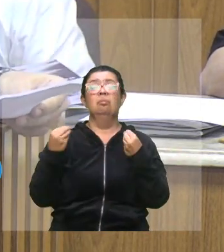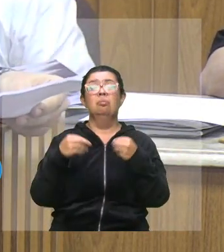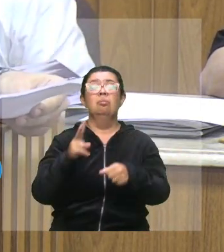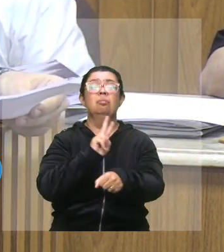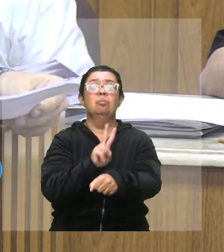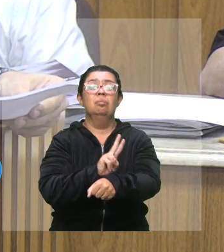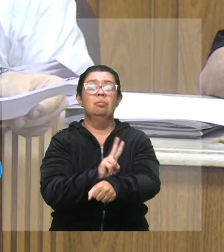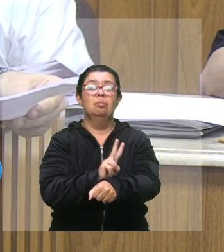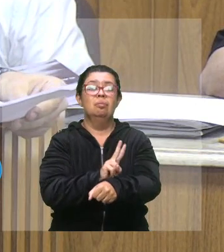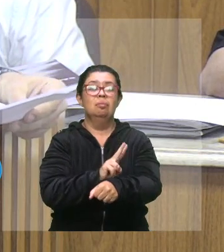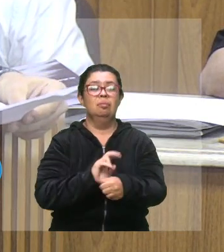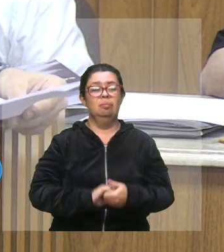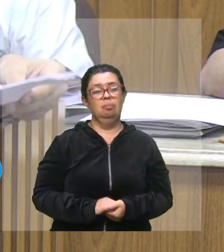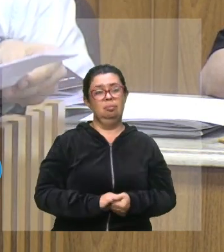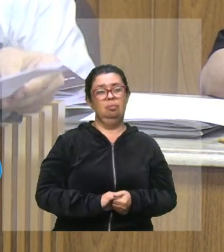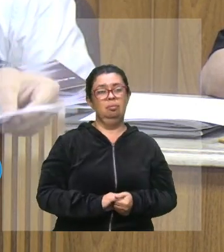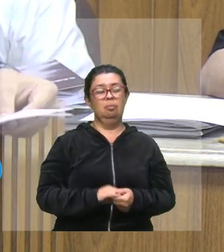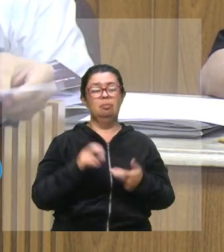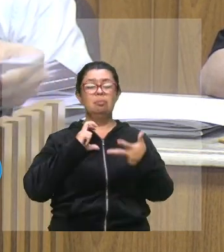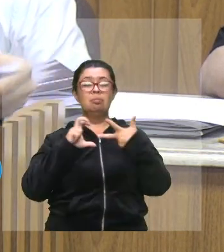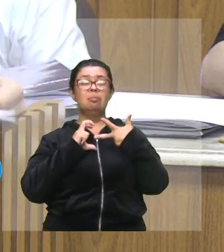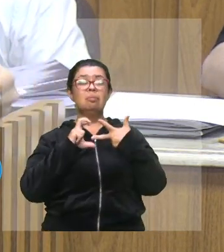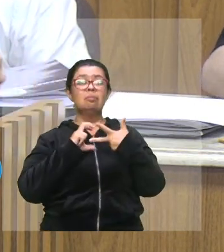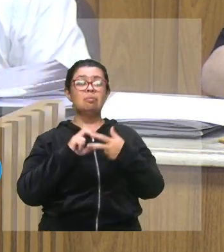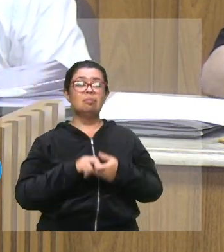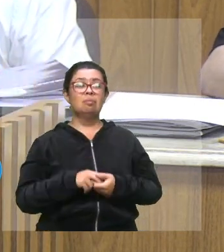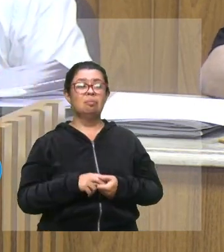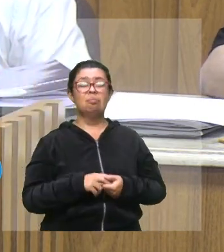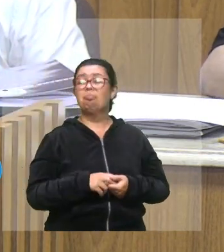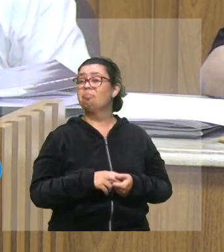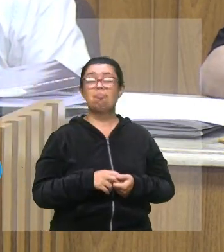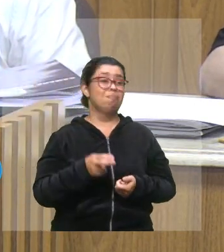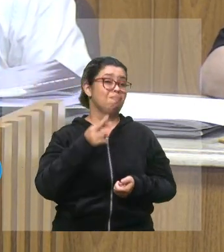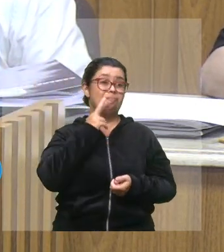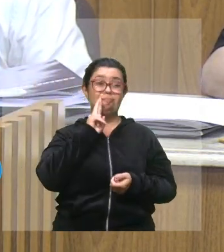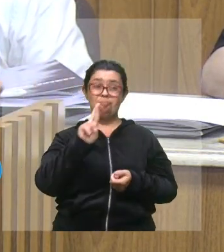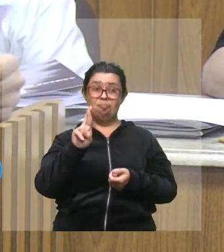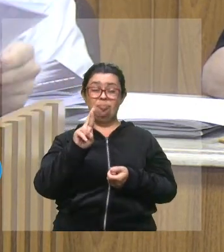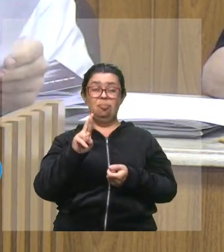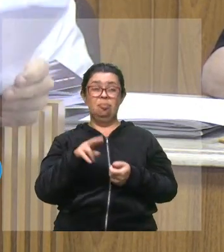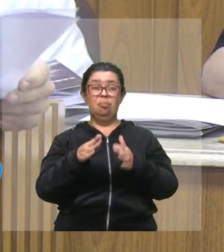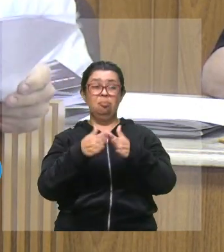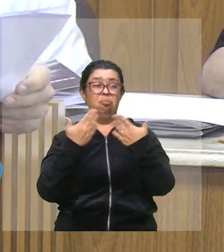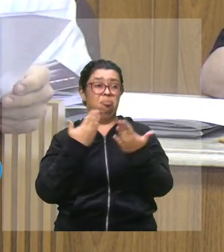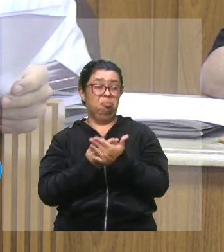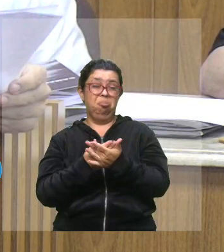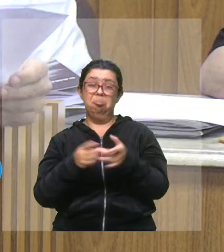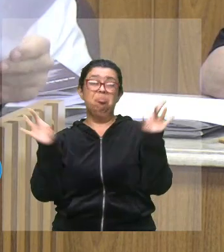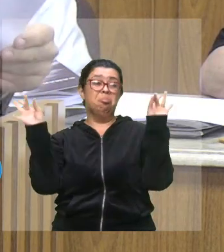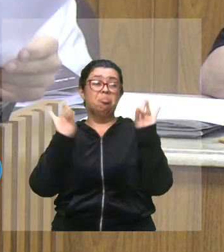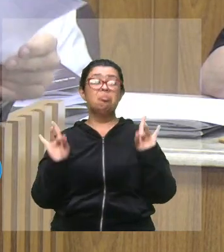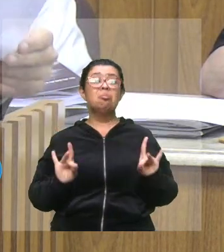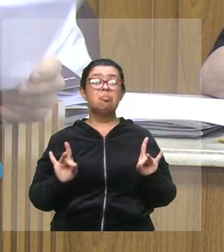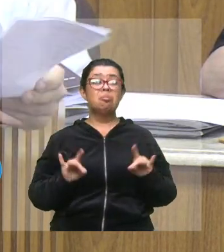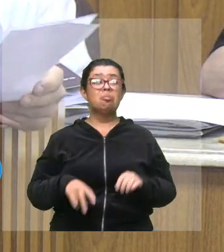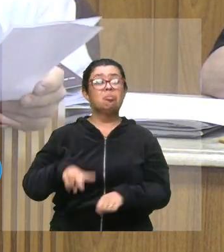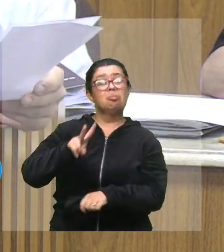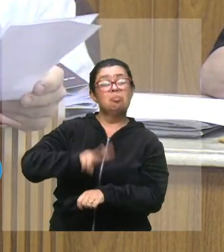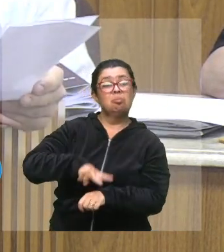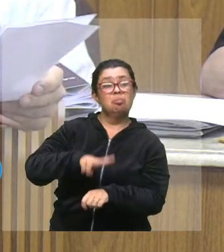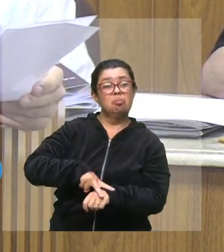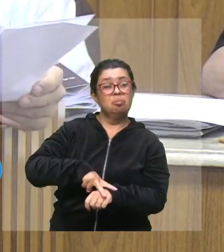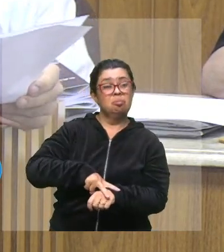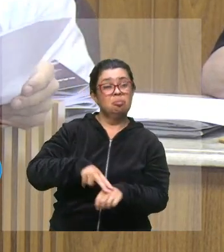fiscalizar se o Executivo sequer se digna a responder um requerimento muito simples sobre uma vaga de